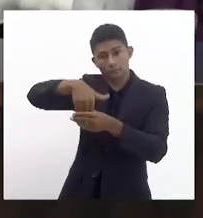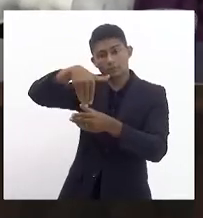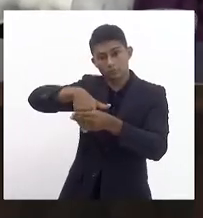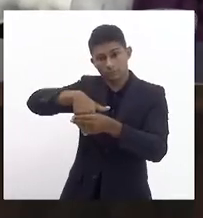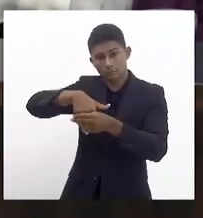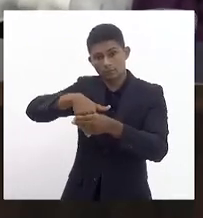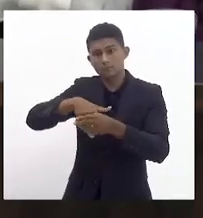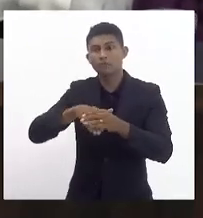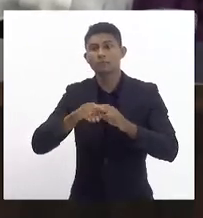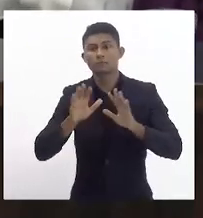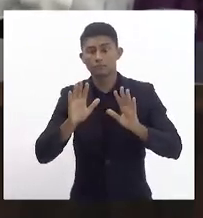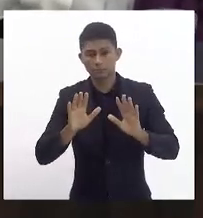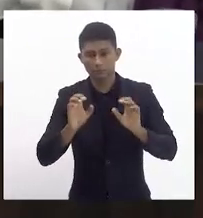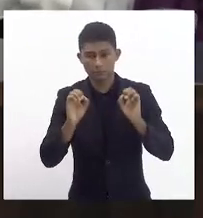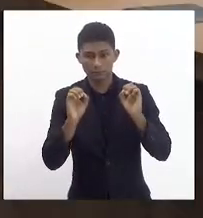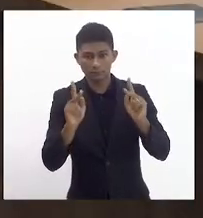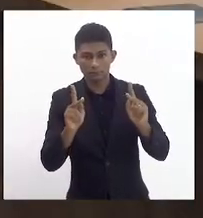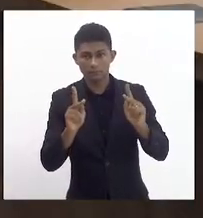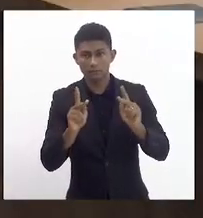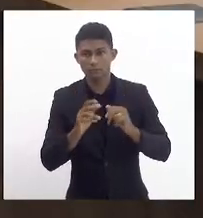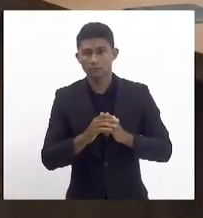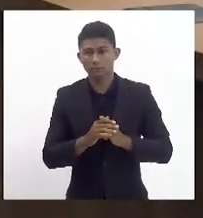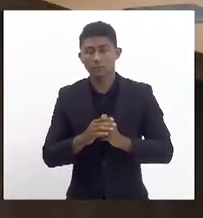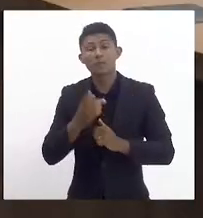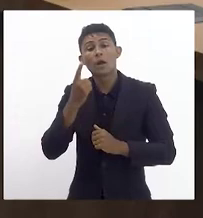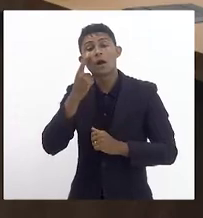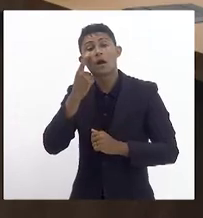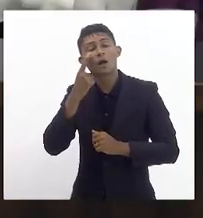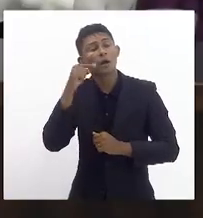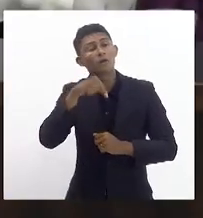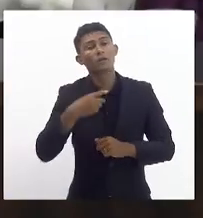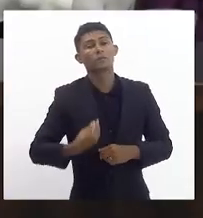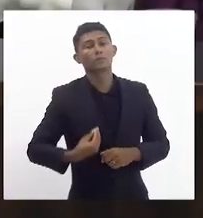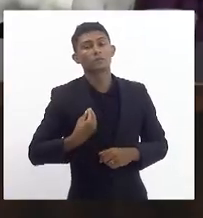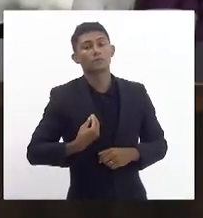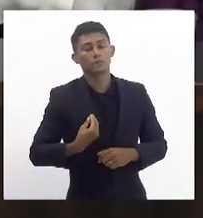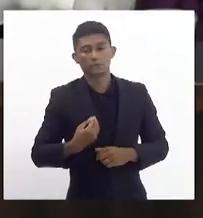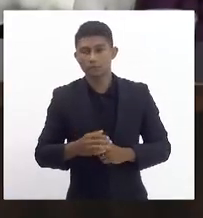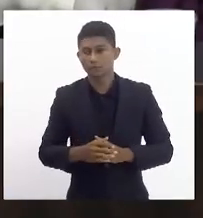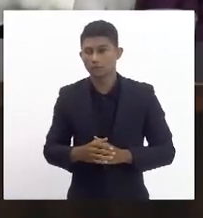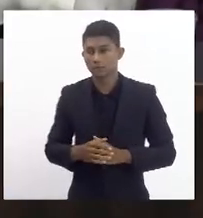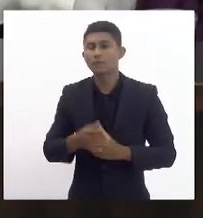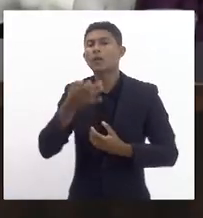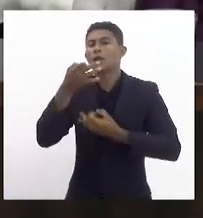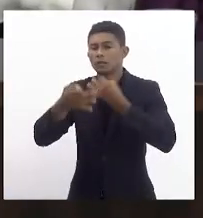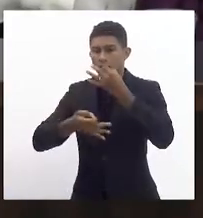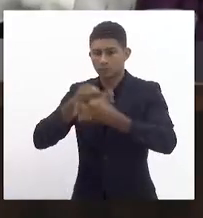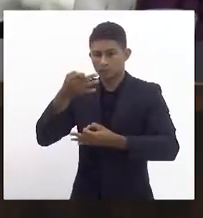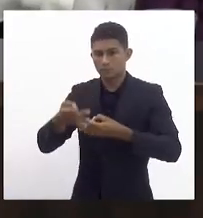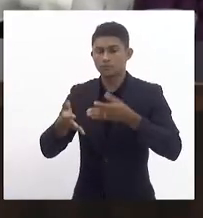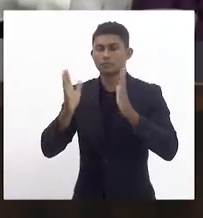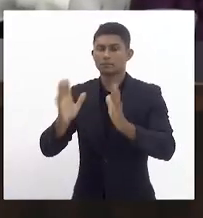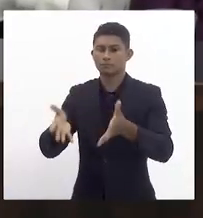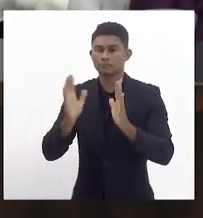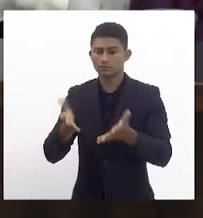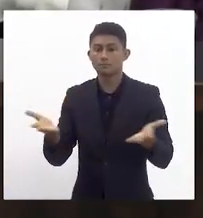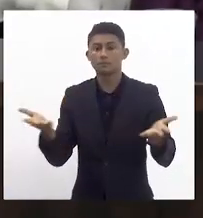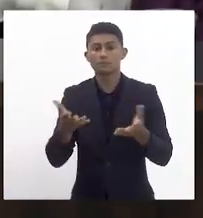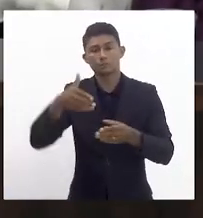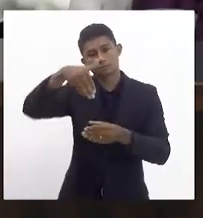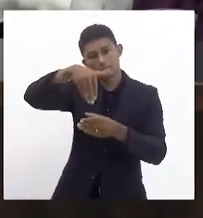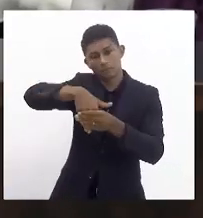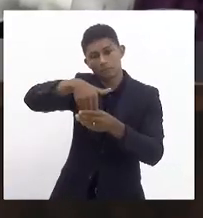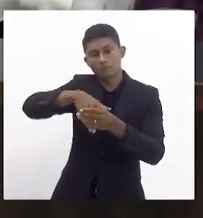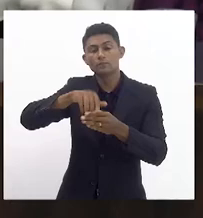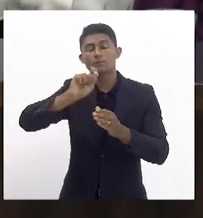salvo destaque. Ok? Verificação, senhor presidente. Para encaminhar, senhor presidente. Com os pareceres emitidos, em